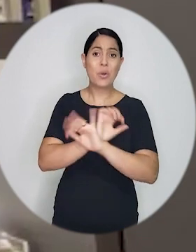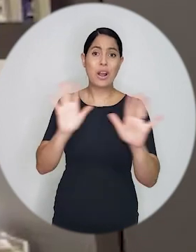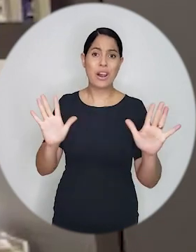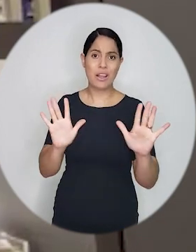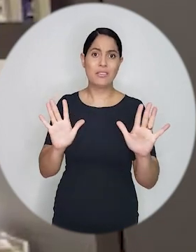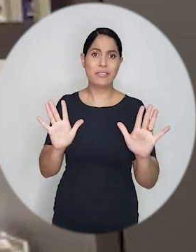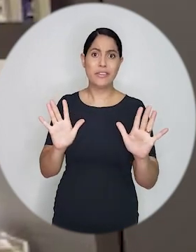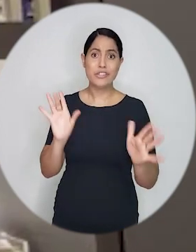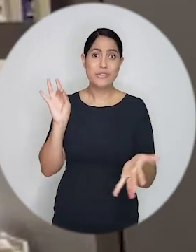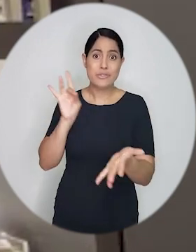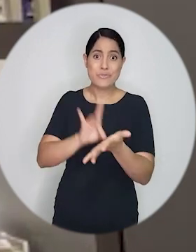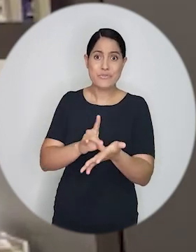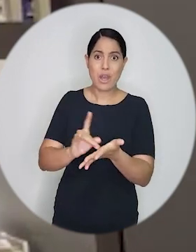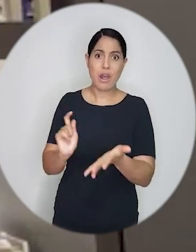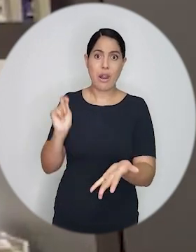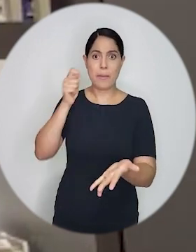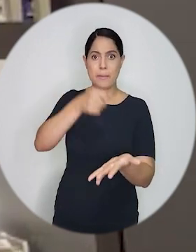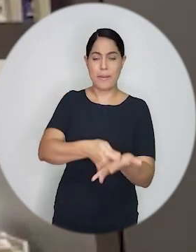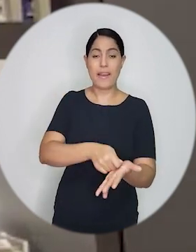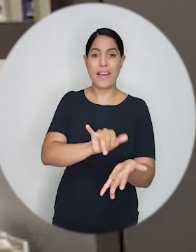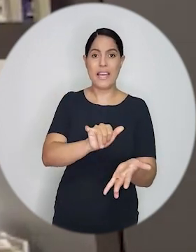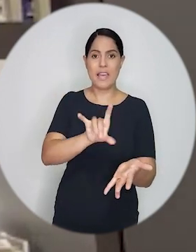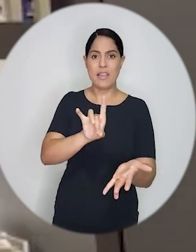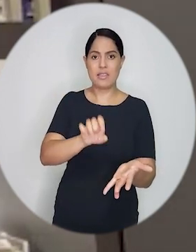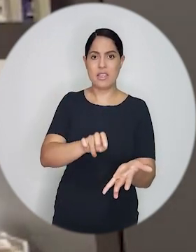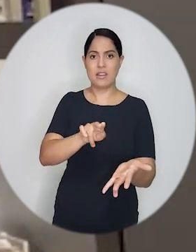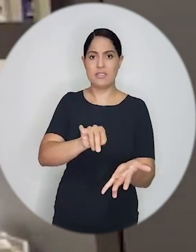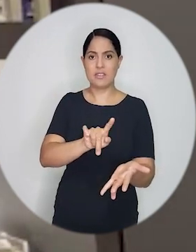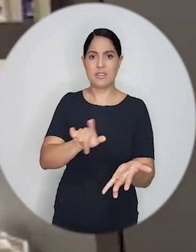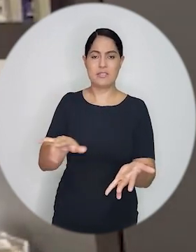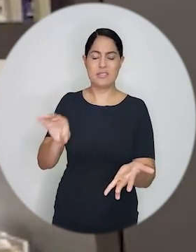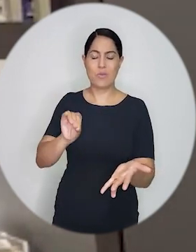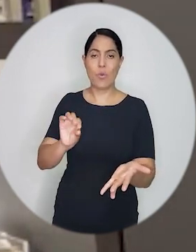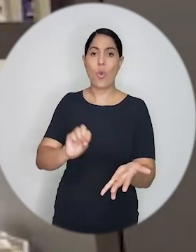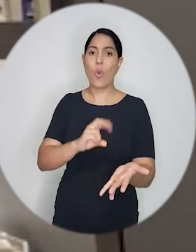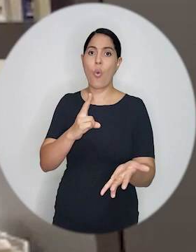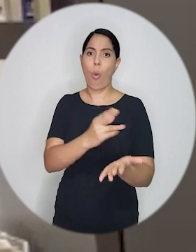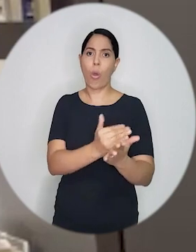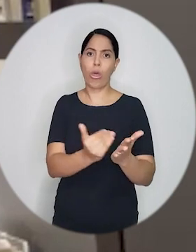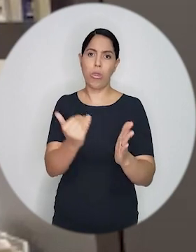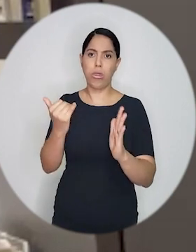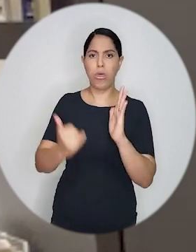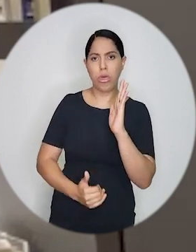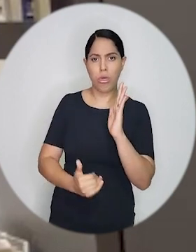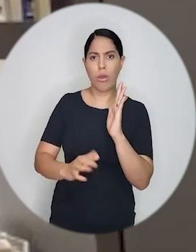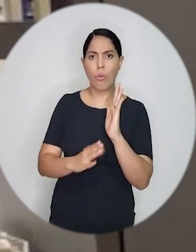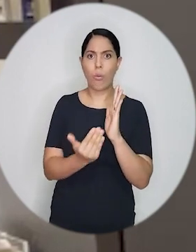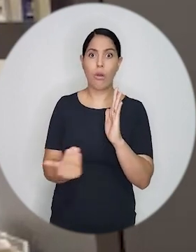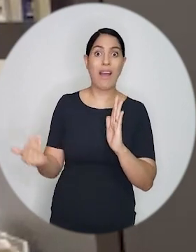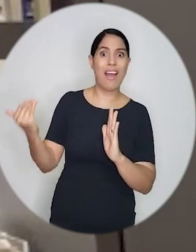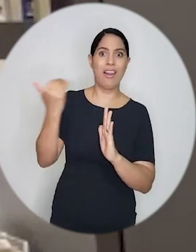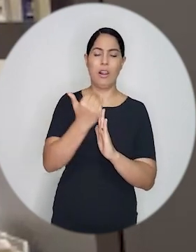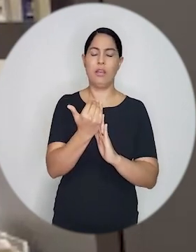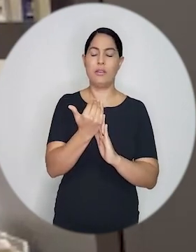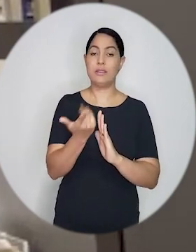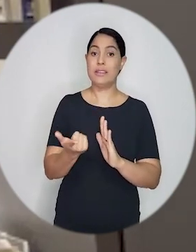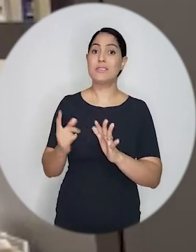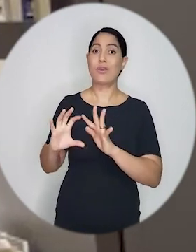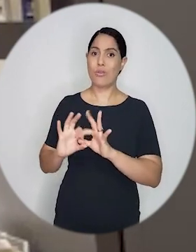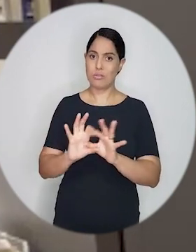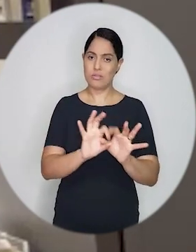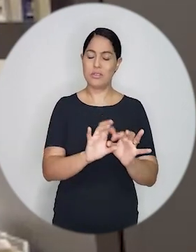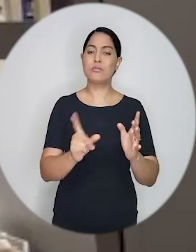assim numa indenização sendo fixada a quem ou além daquele